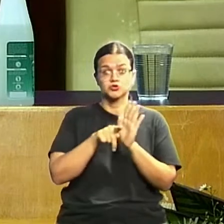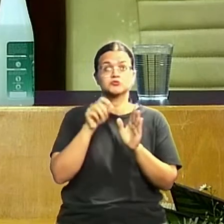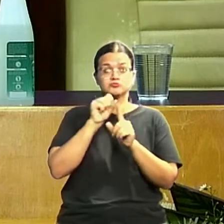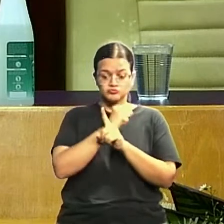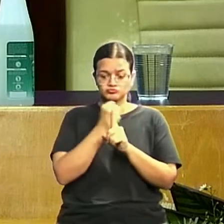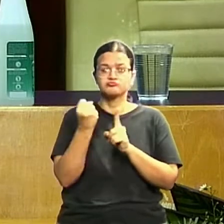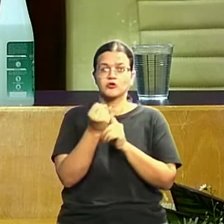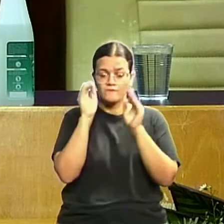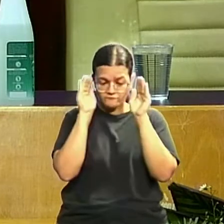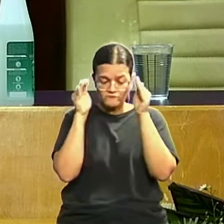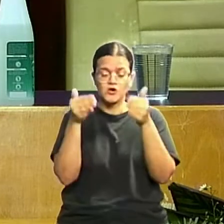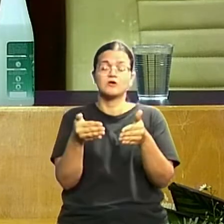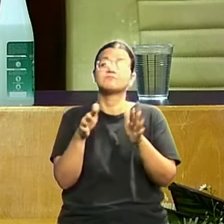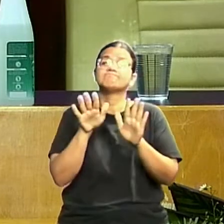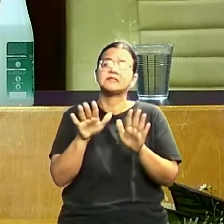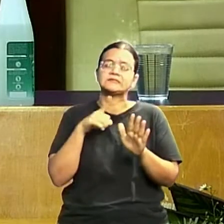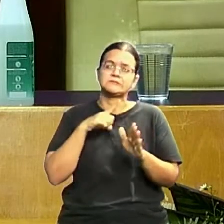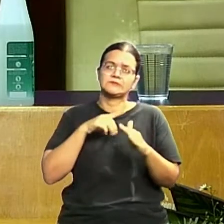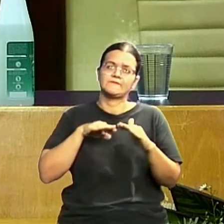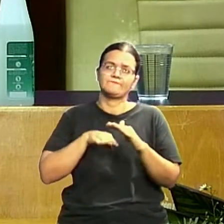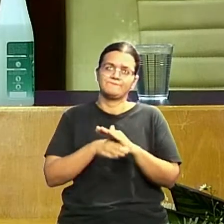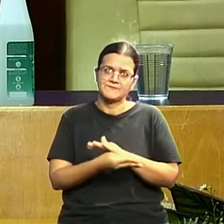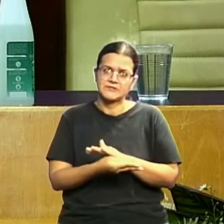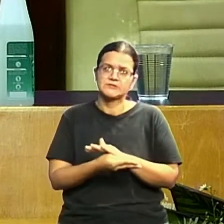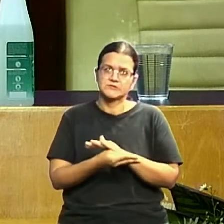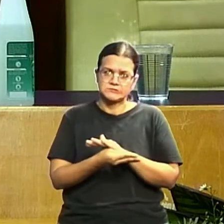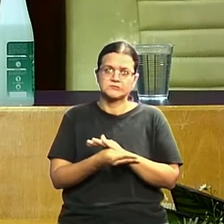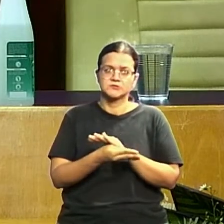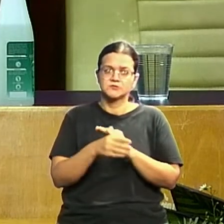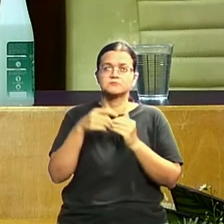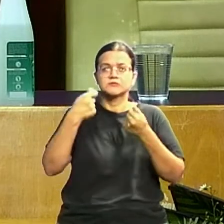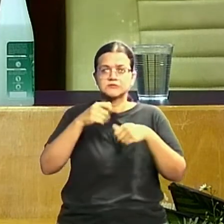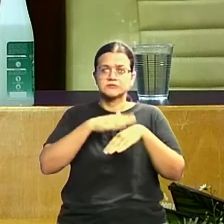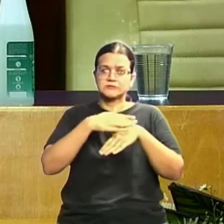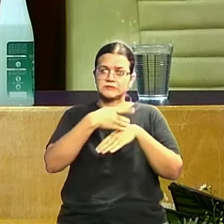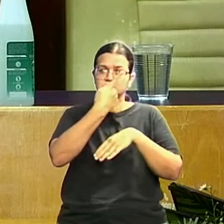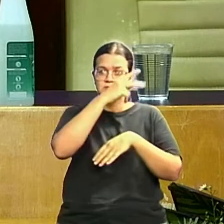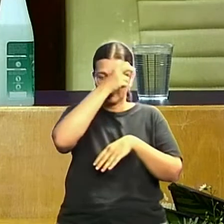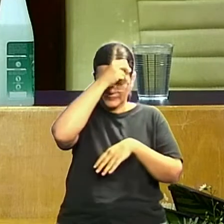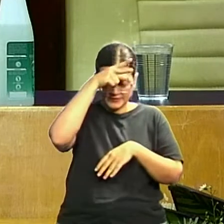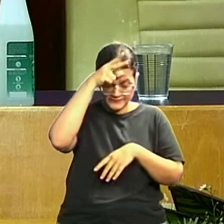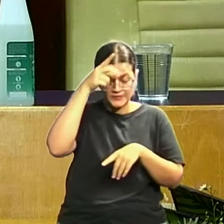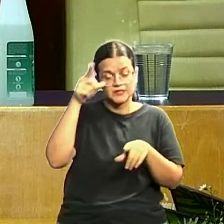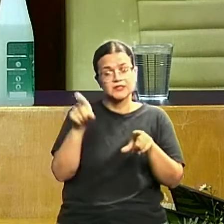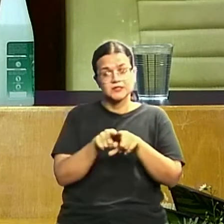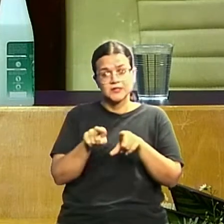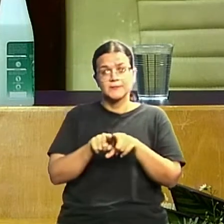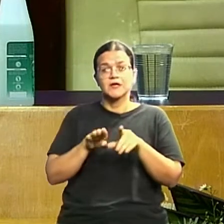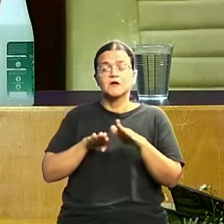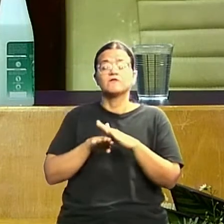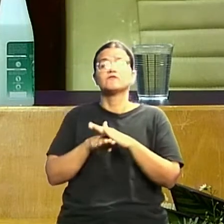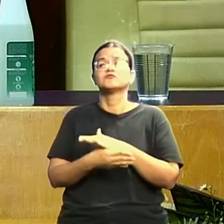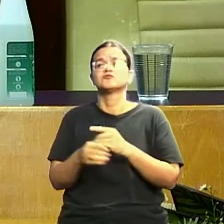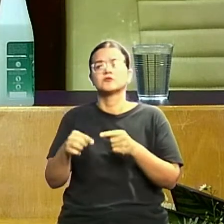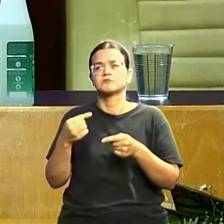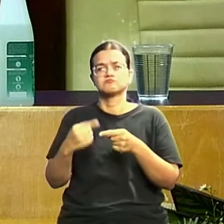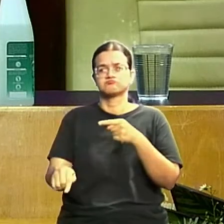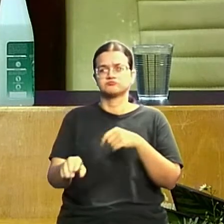correta. Entretanto, tem o problema do vício de origem e, ao mesmo tempo, do vício